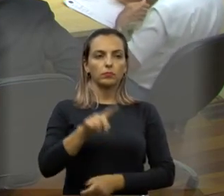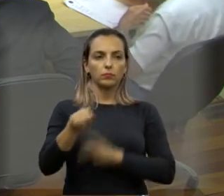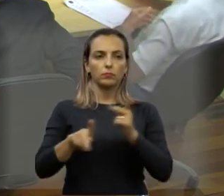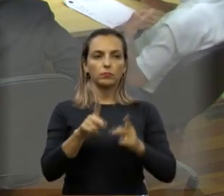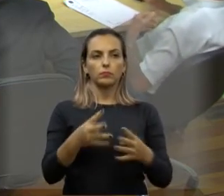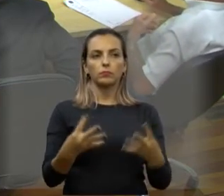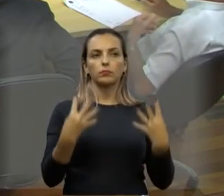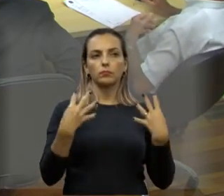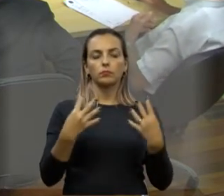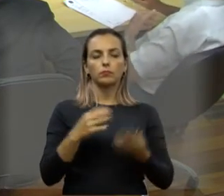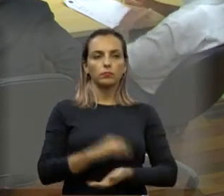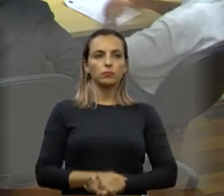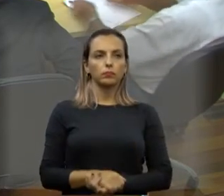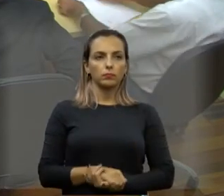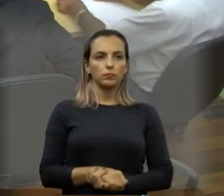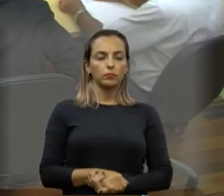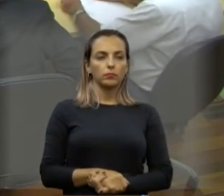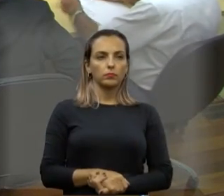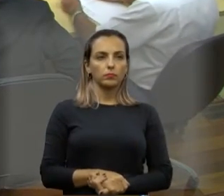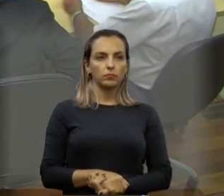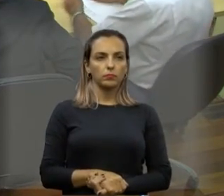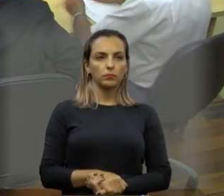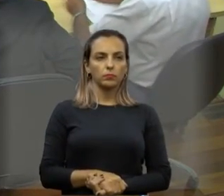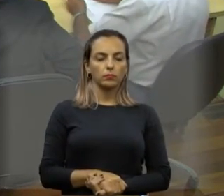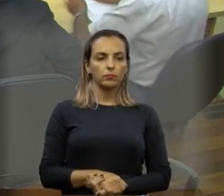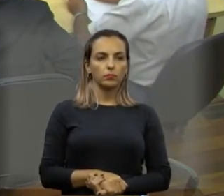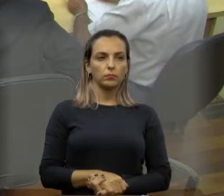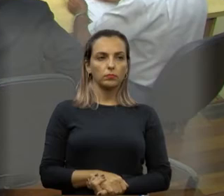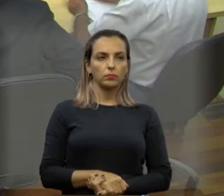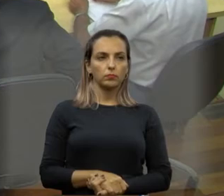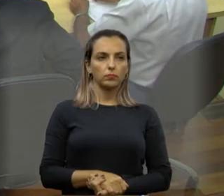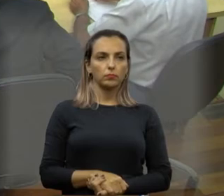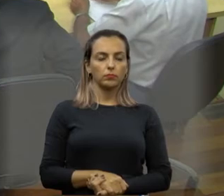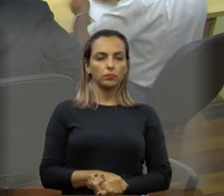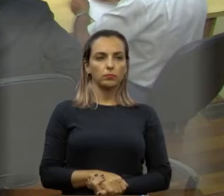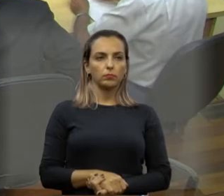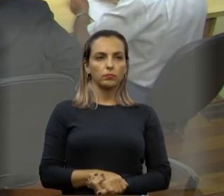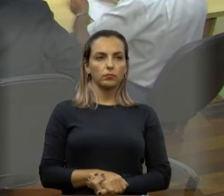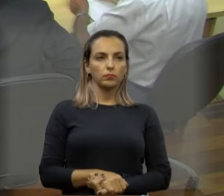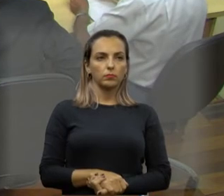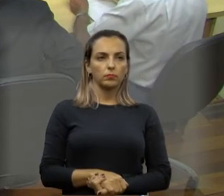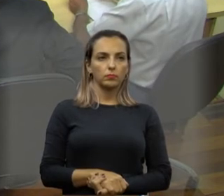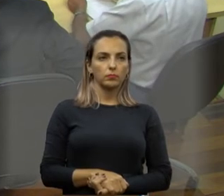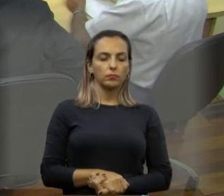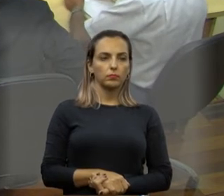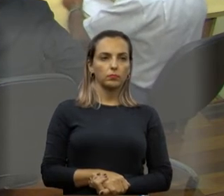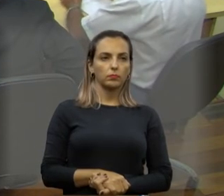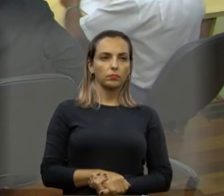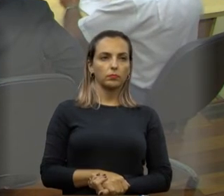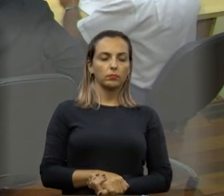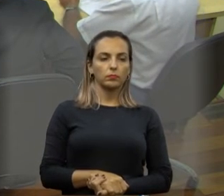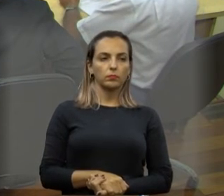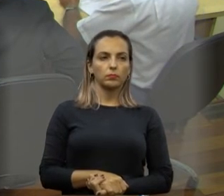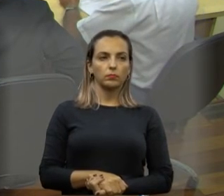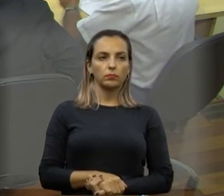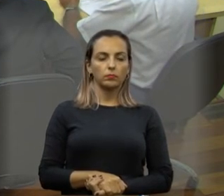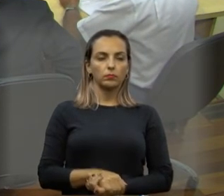vereadores e pode fazer as inscrições se quiser debater emenda tá bom